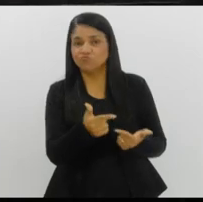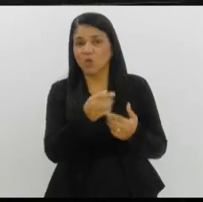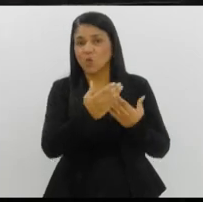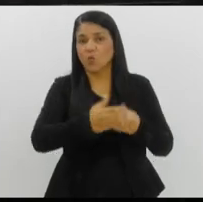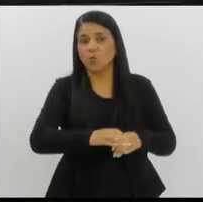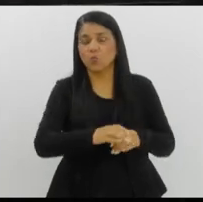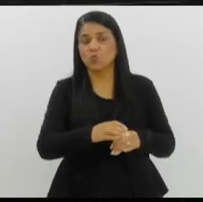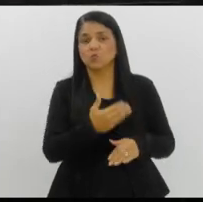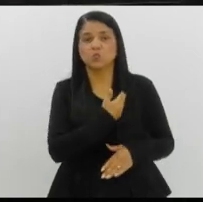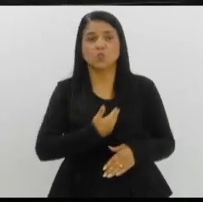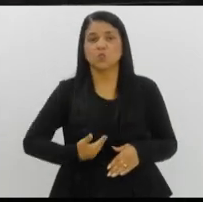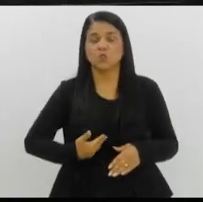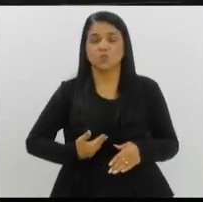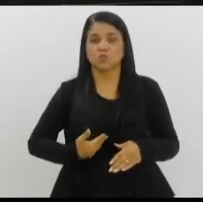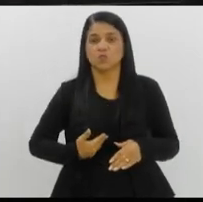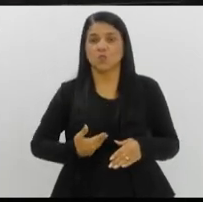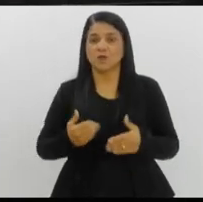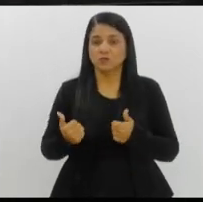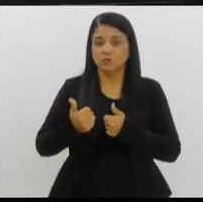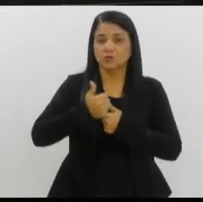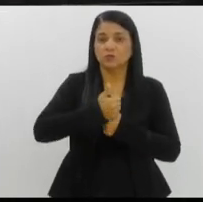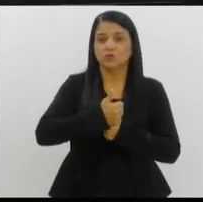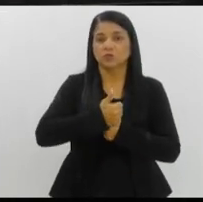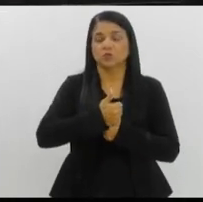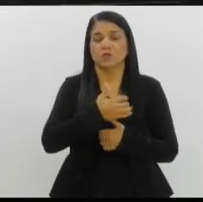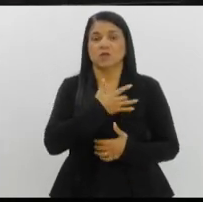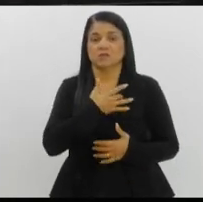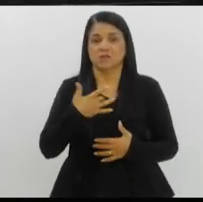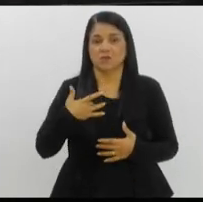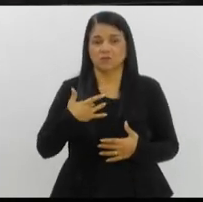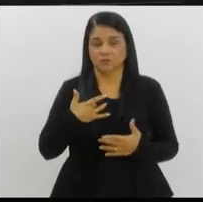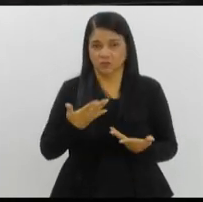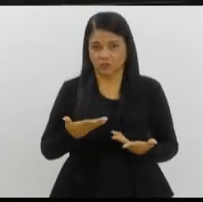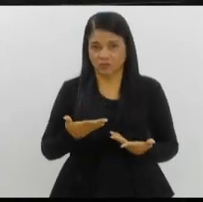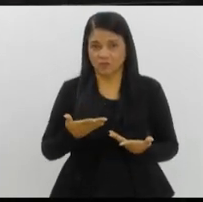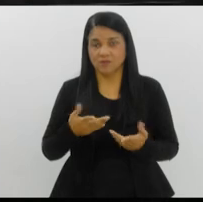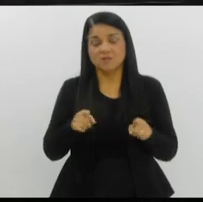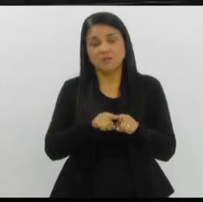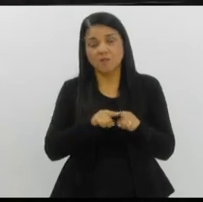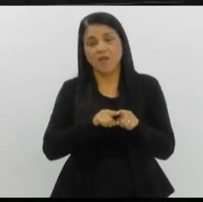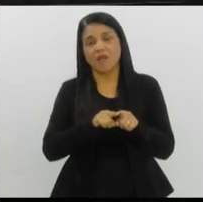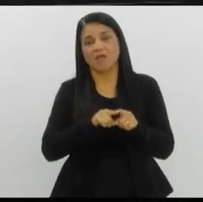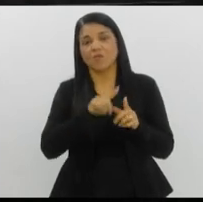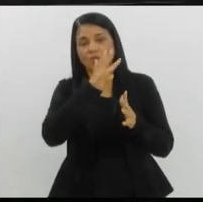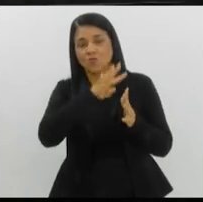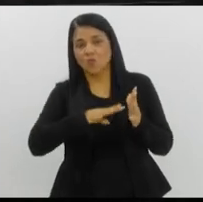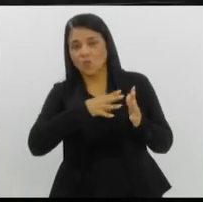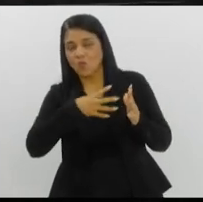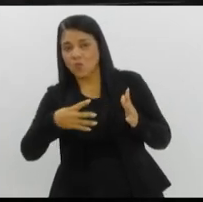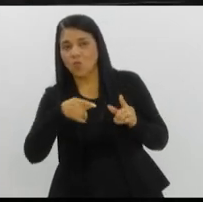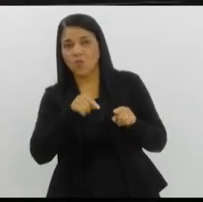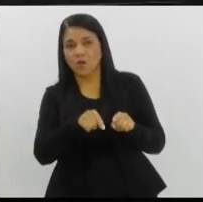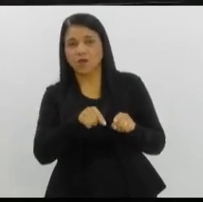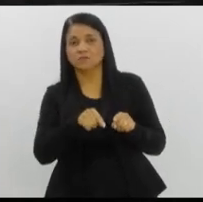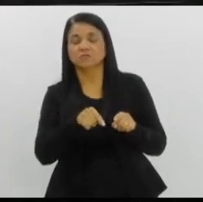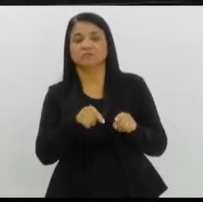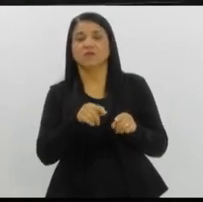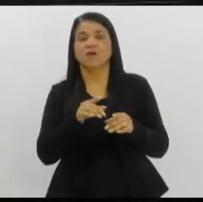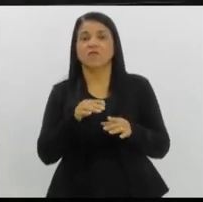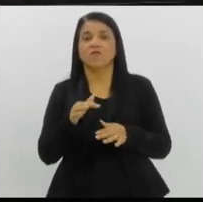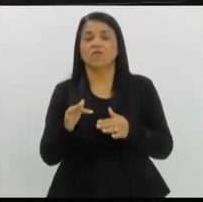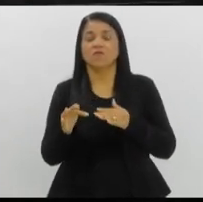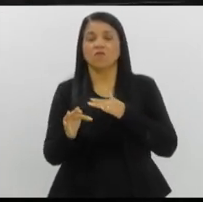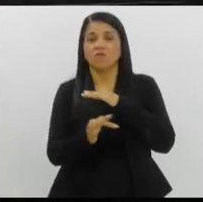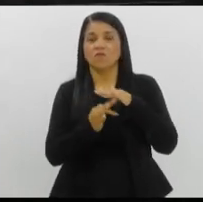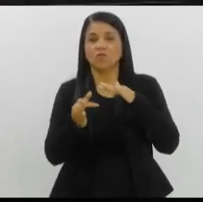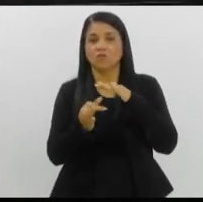do Estado, da Secretaria de Saúde, mas também dos próprios quadros da Fundação Estadual de Saúde? Então,